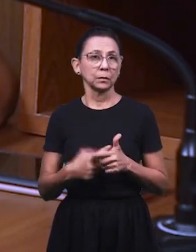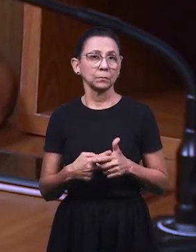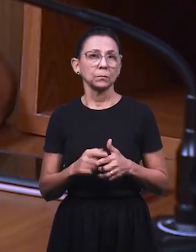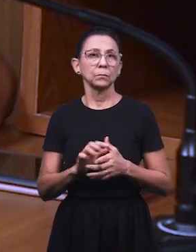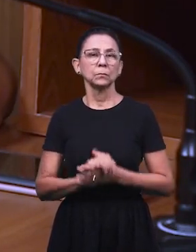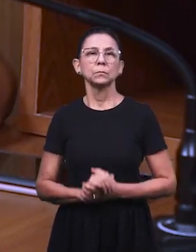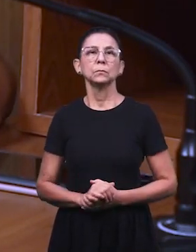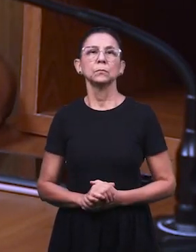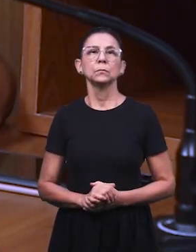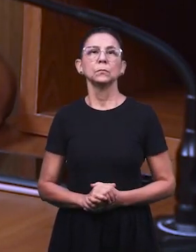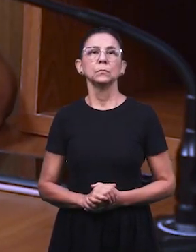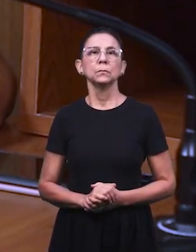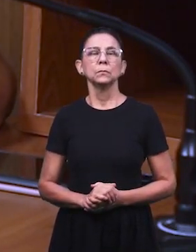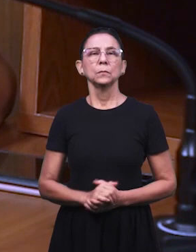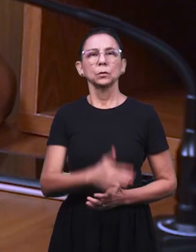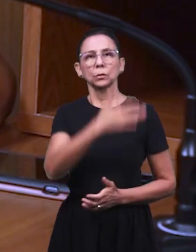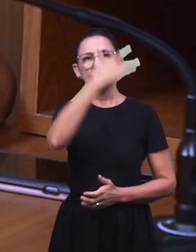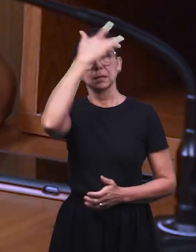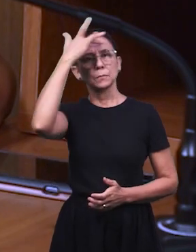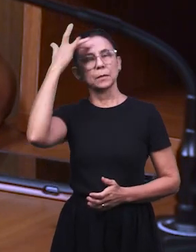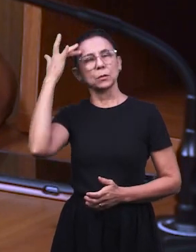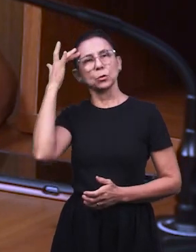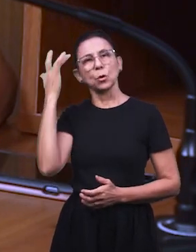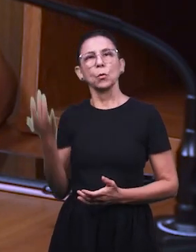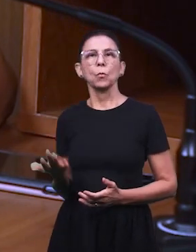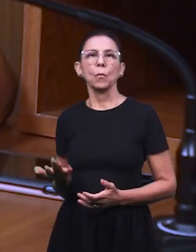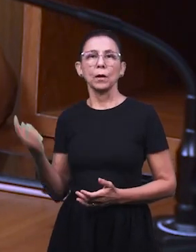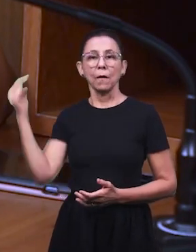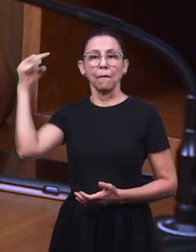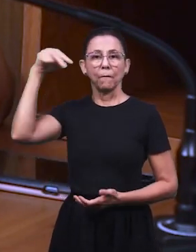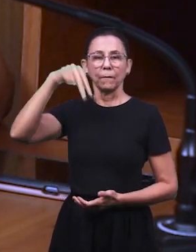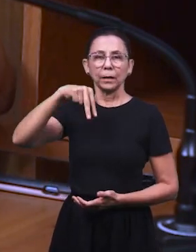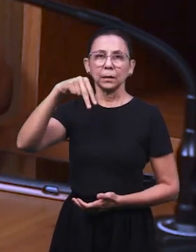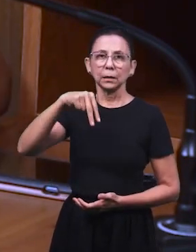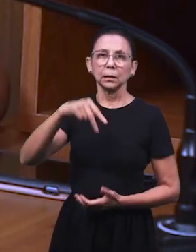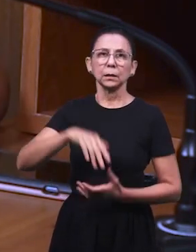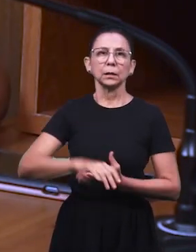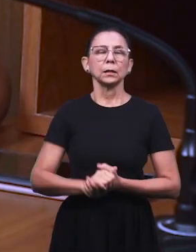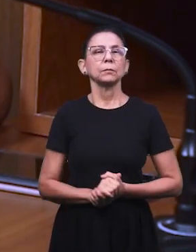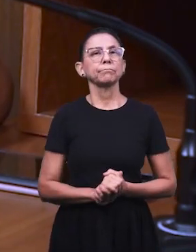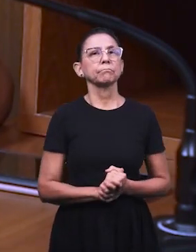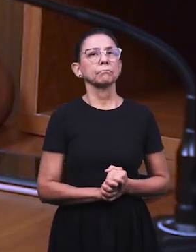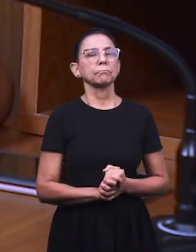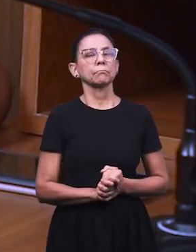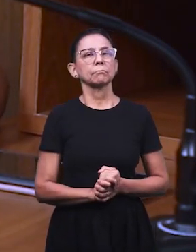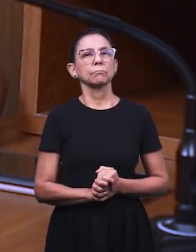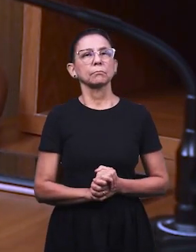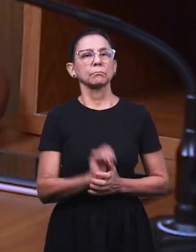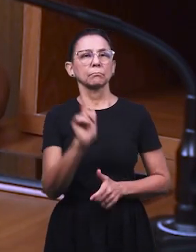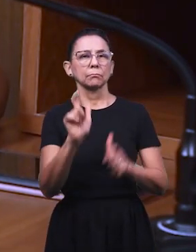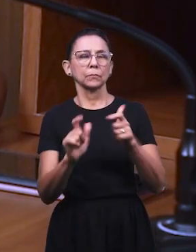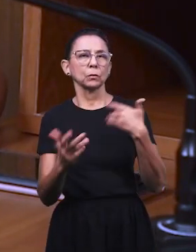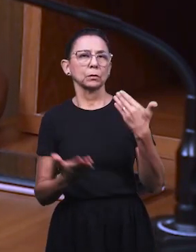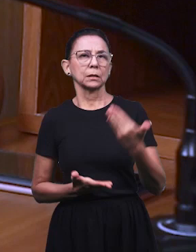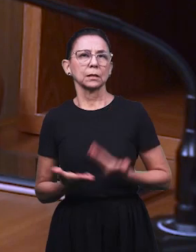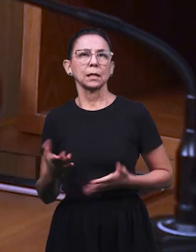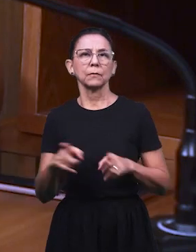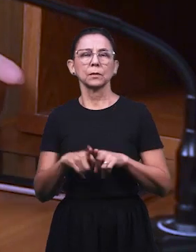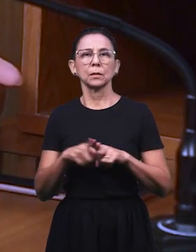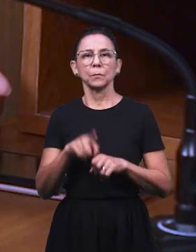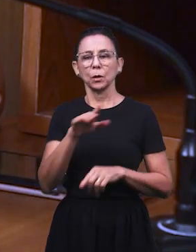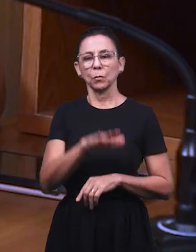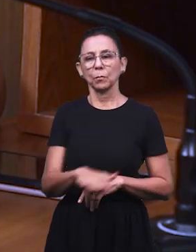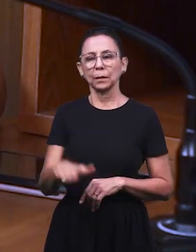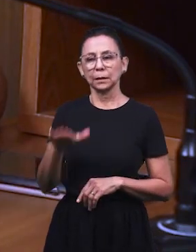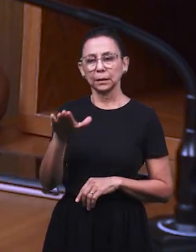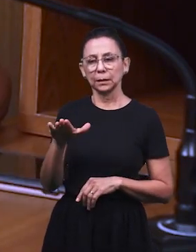oração, com muito jejum, com muita dedicação, porque quando a gente recebe os irmãos ou faz uma gravação para uma criança ouvir,